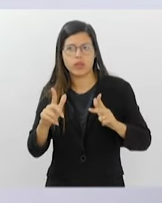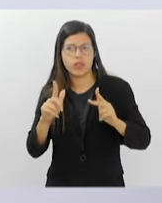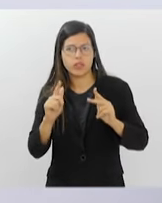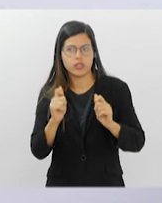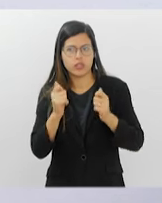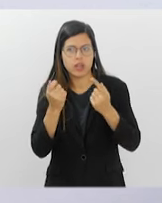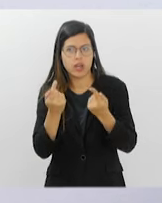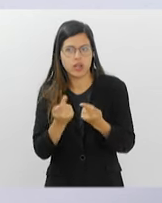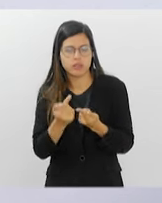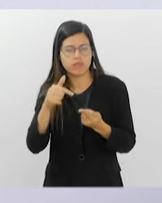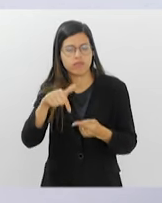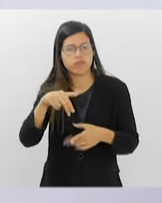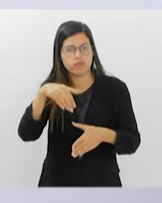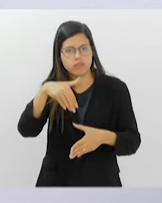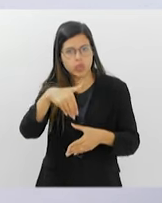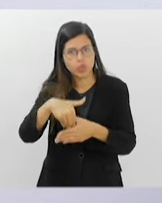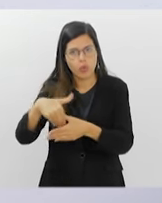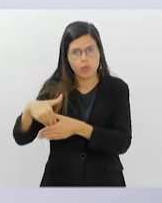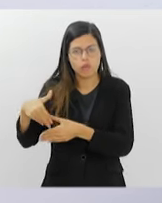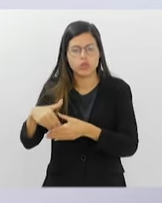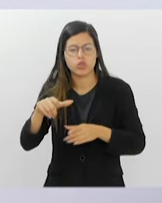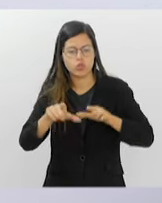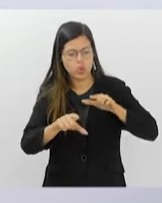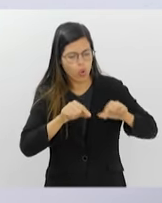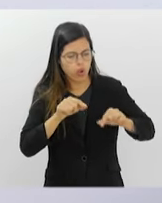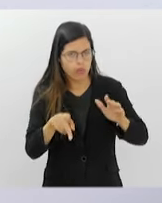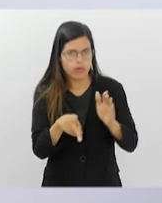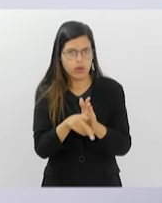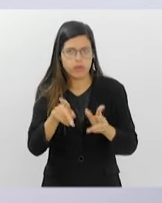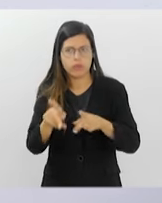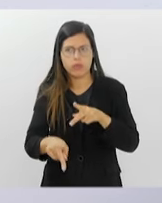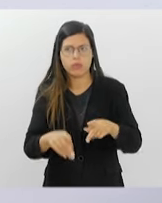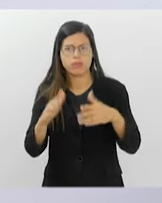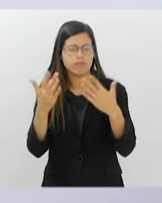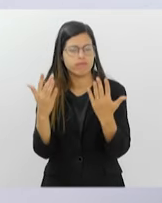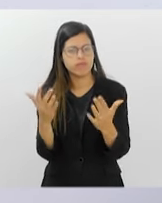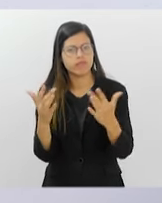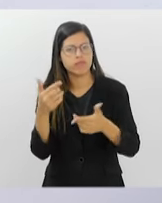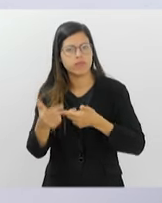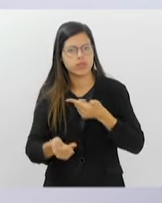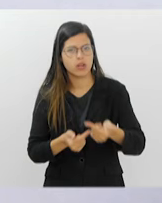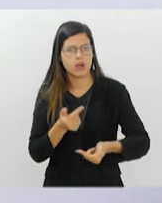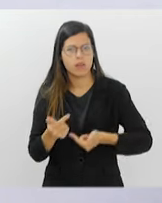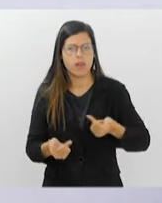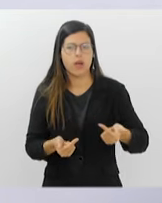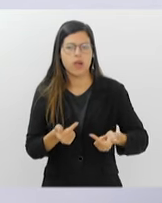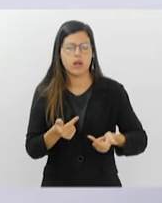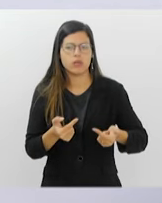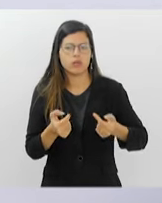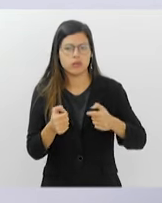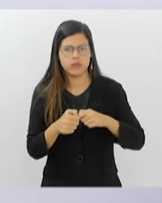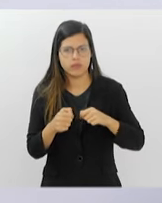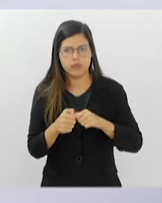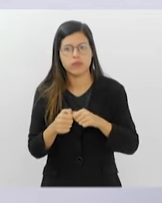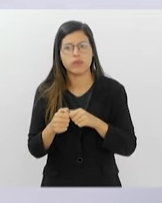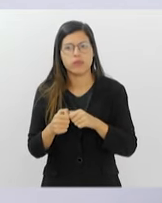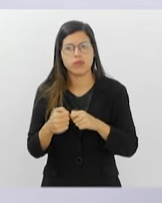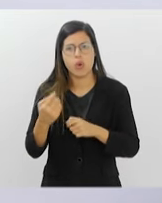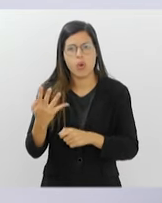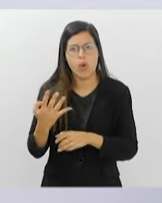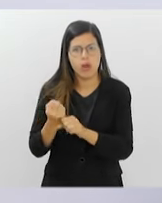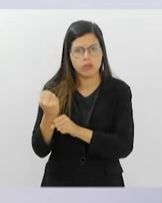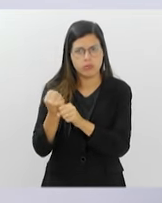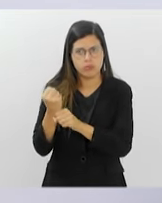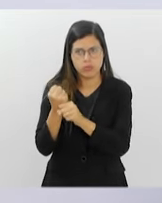aqui eleitos por pelo povo pelo pela escolha Popular Então parabéns pelo trabalho que vossa senhoria desempenhou ao longo desses quase 4